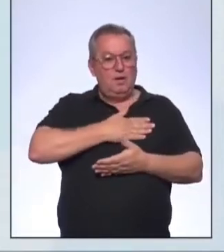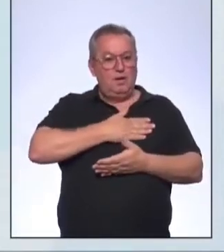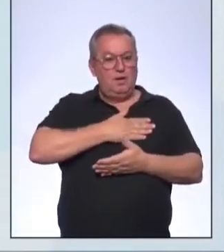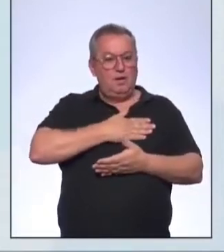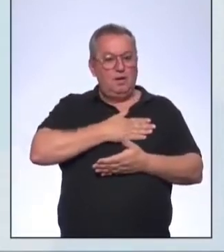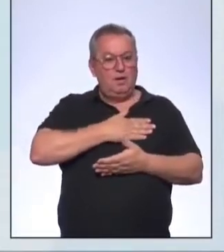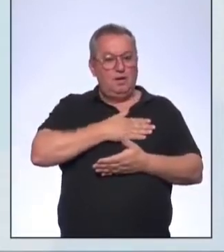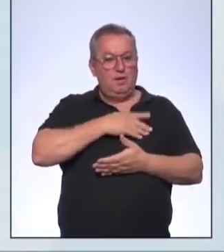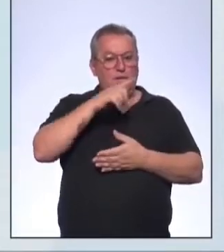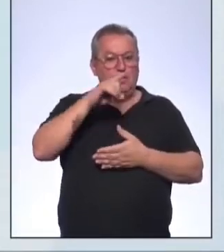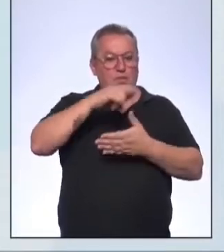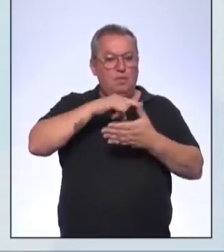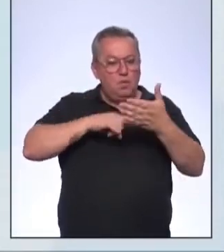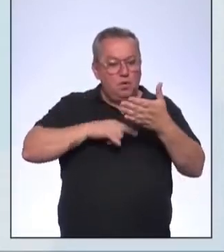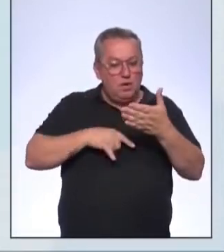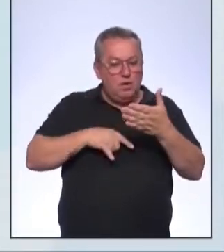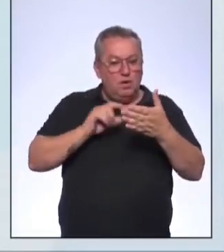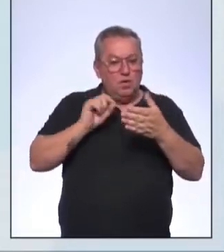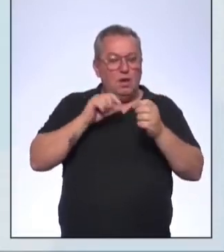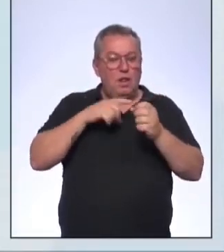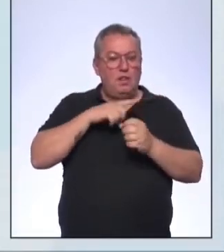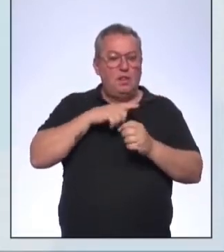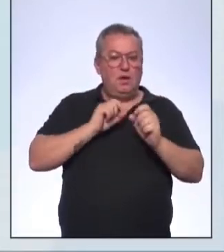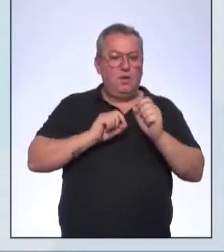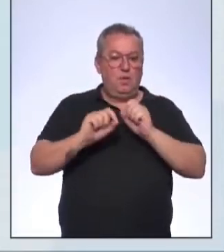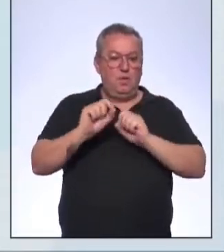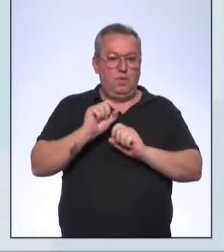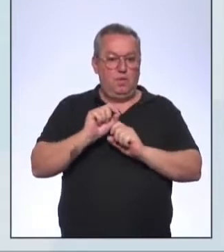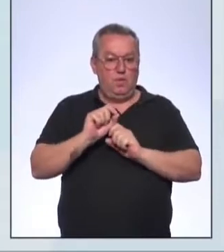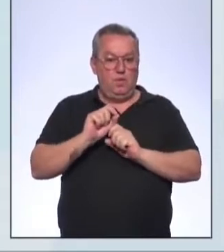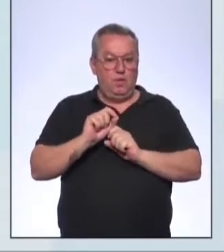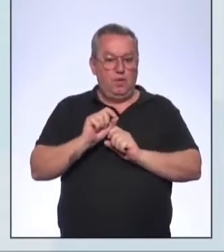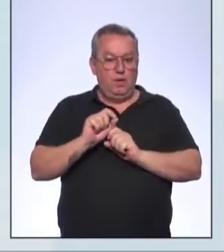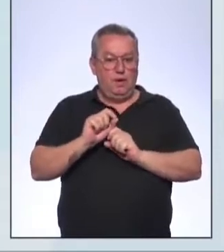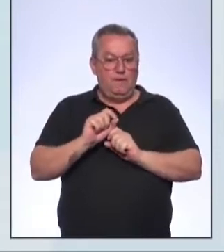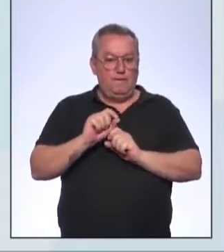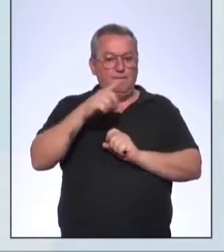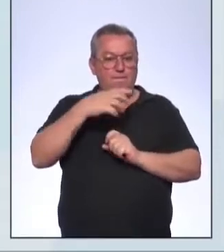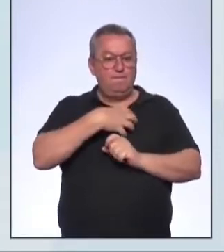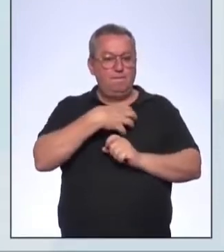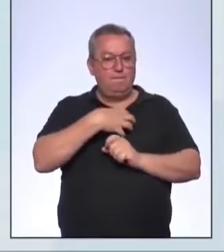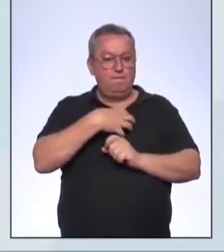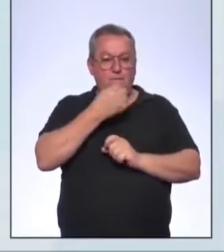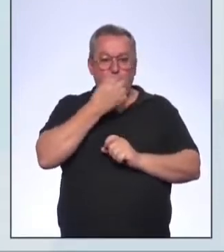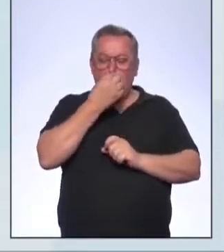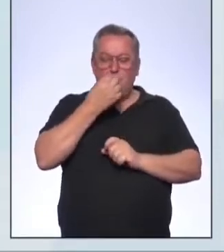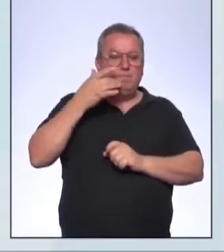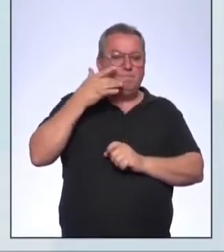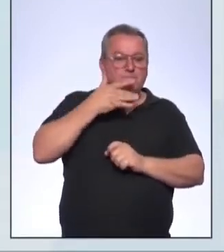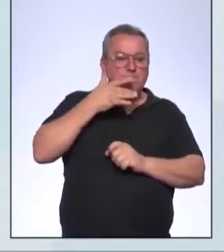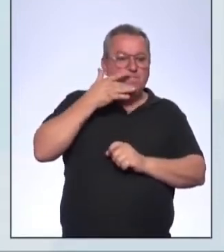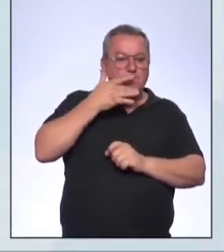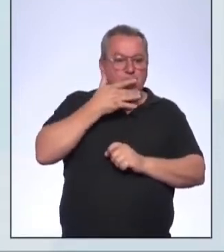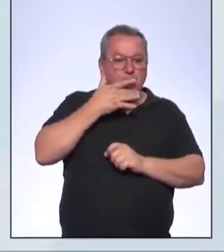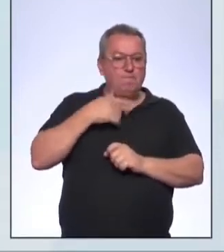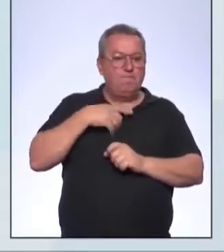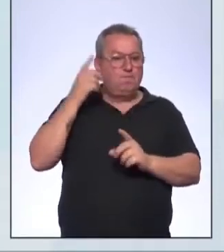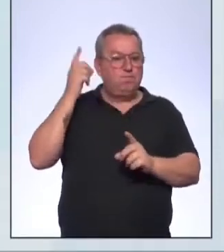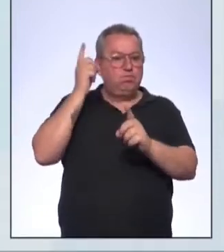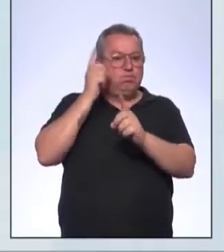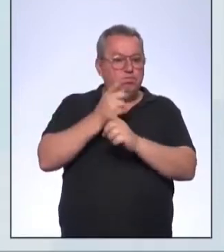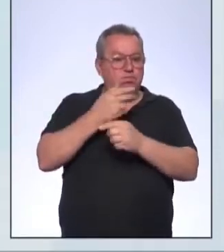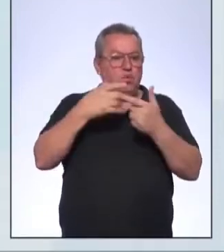de um texto literário ela tem essa esse caráter gostoso de você se